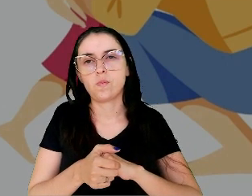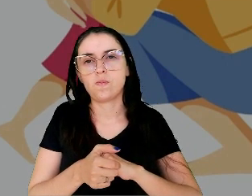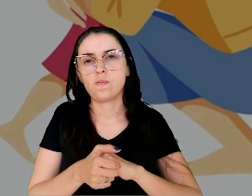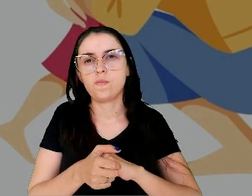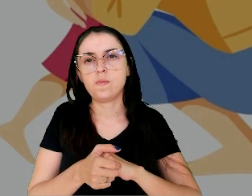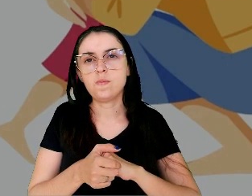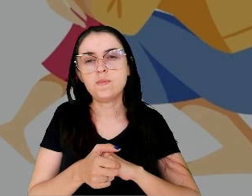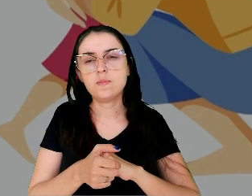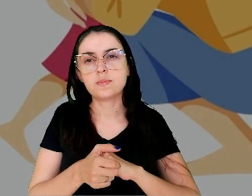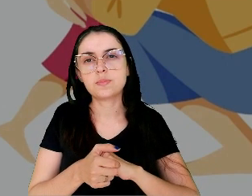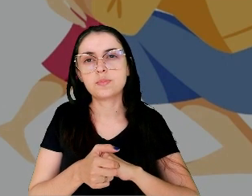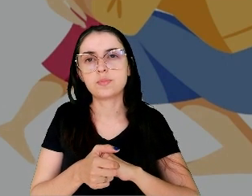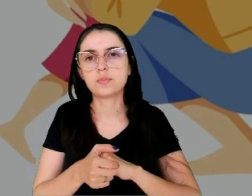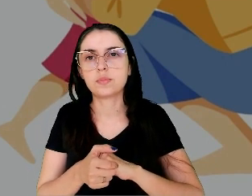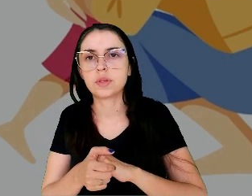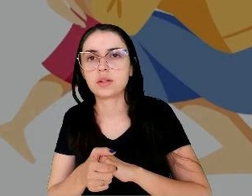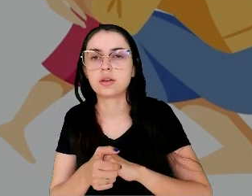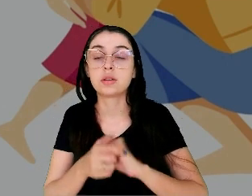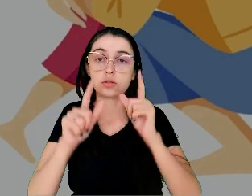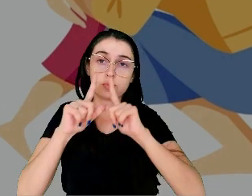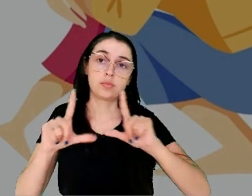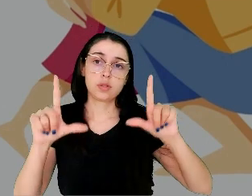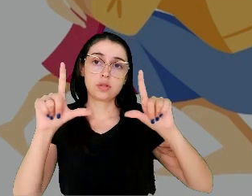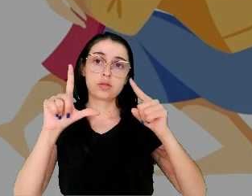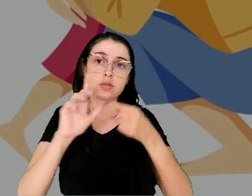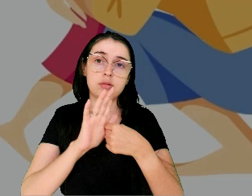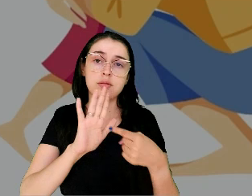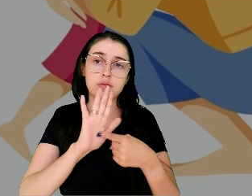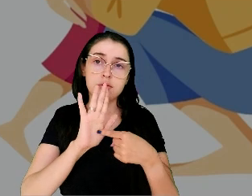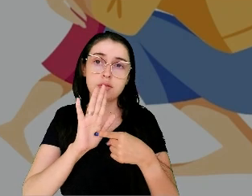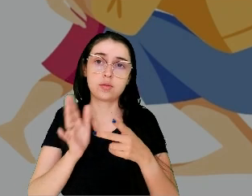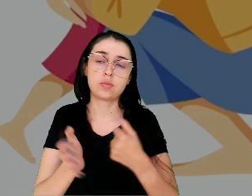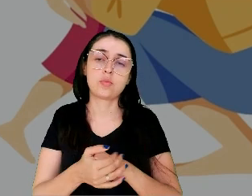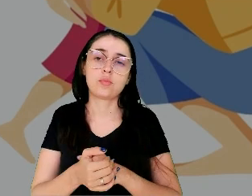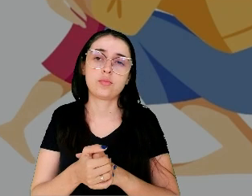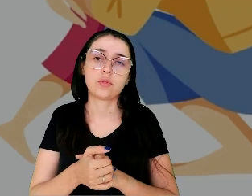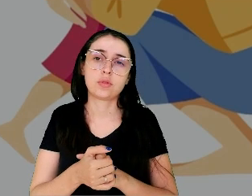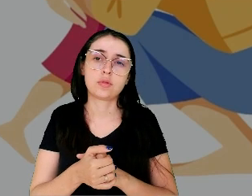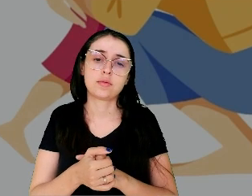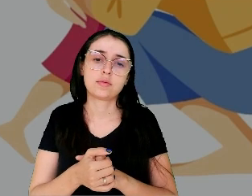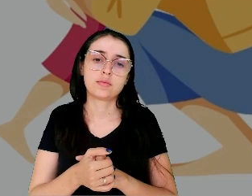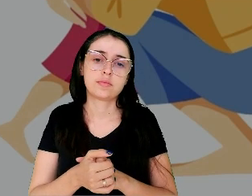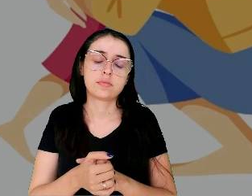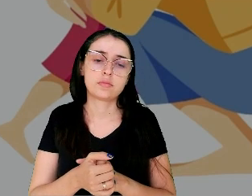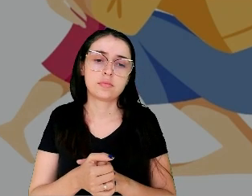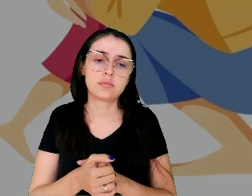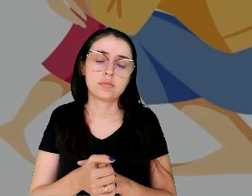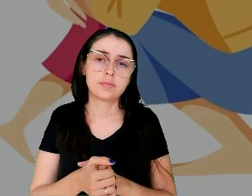e essa apresentação com vocês,